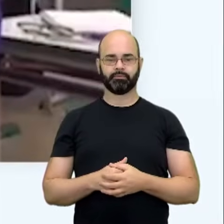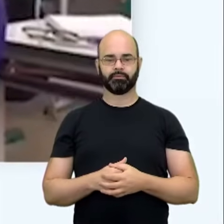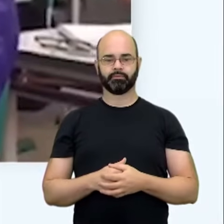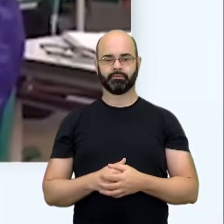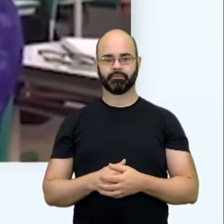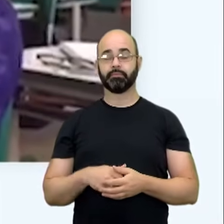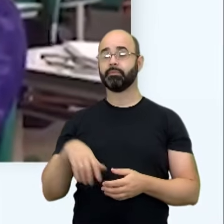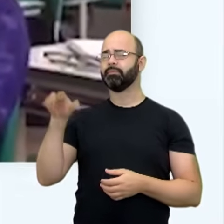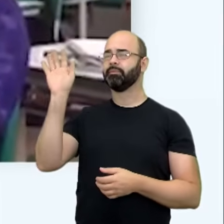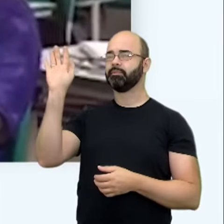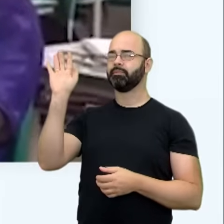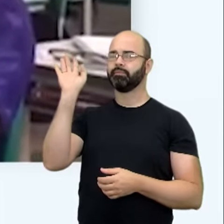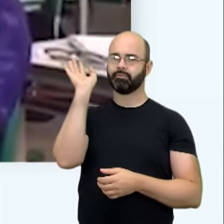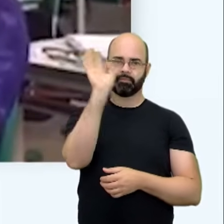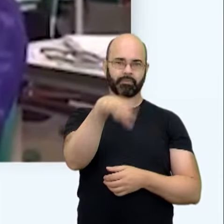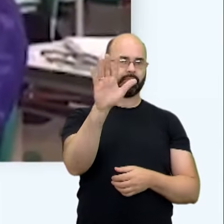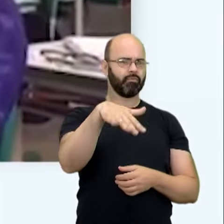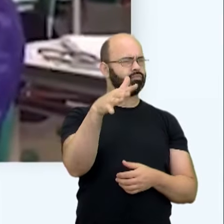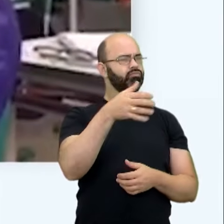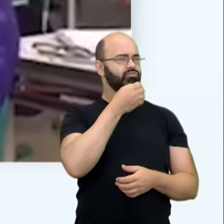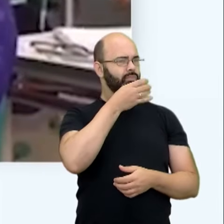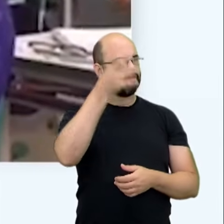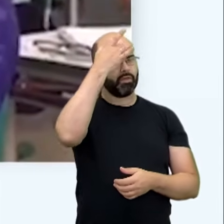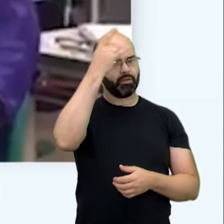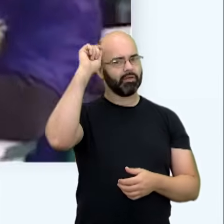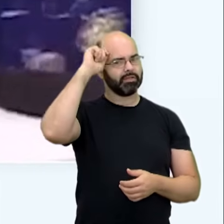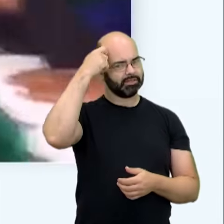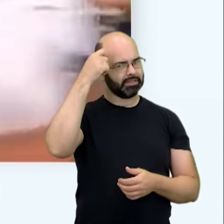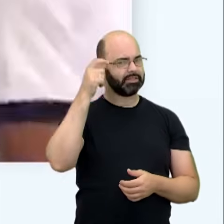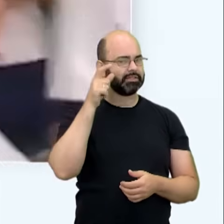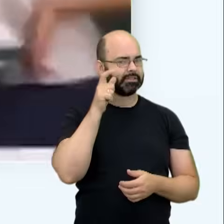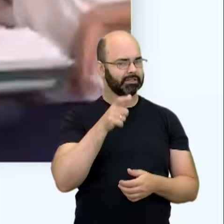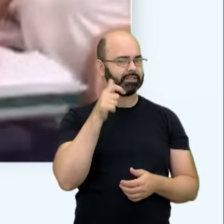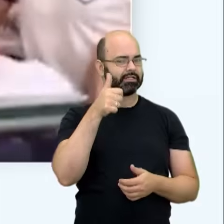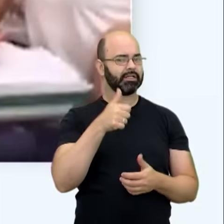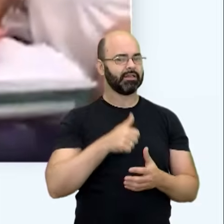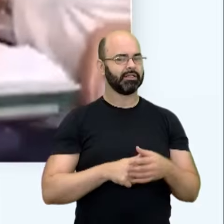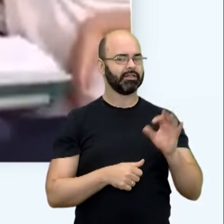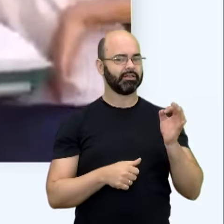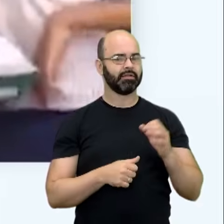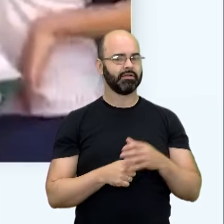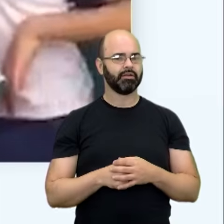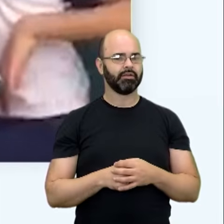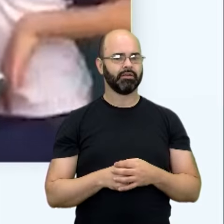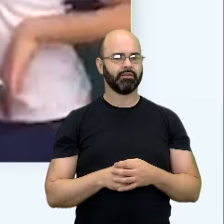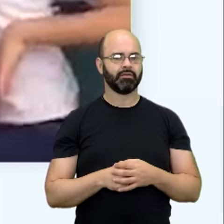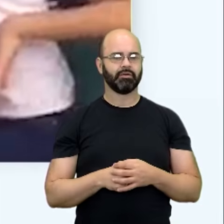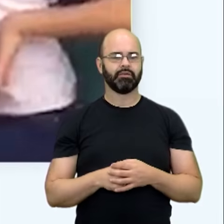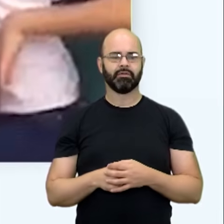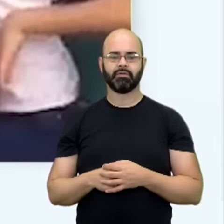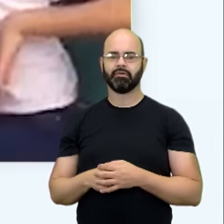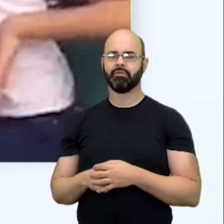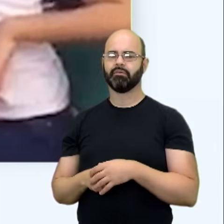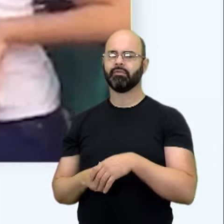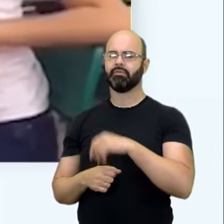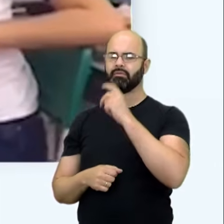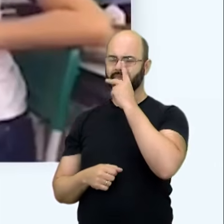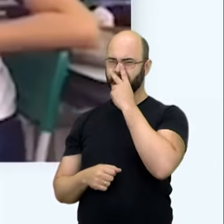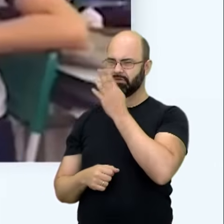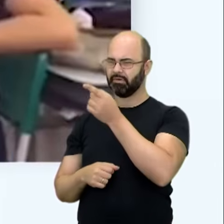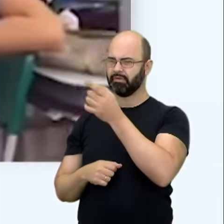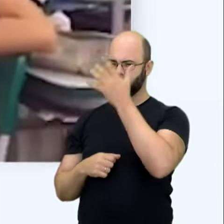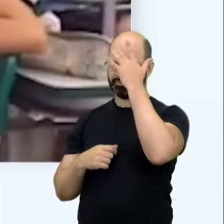Maria, esse tema da consciência negra é muito bom, porque nós somos julgados pela nossa cor. Você acha mesmo que aqueles negros merecem estar à nossa